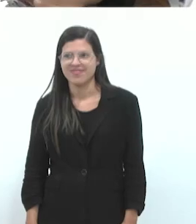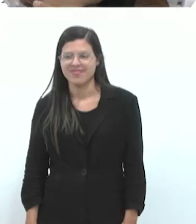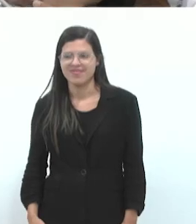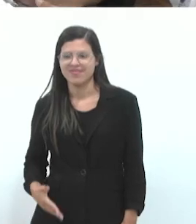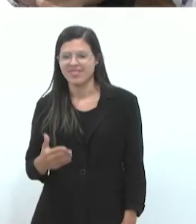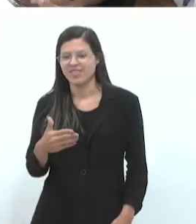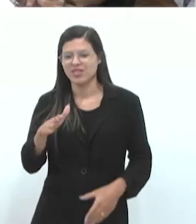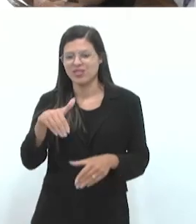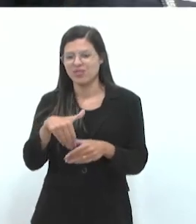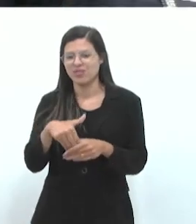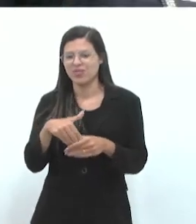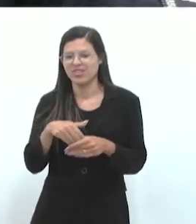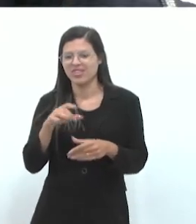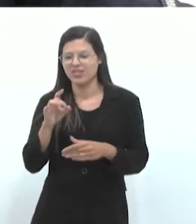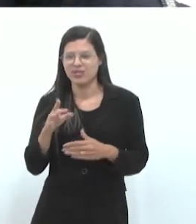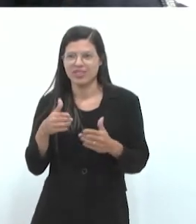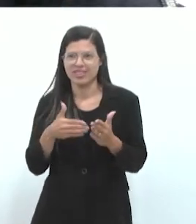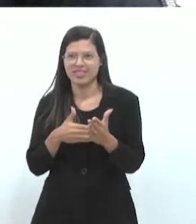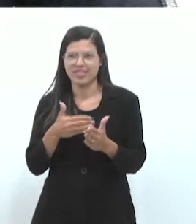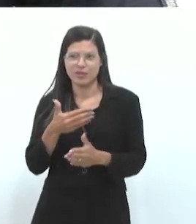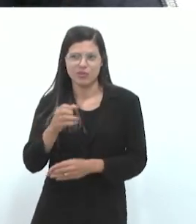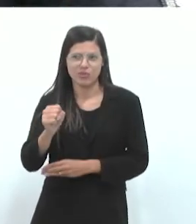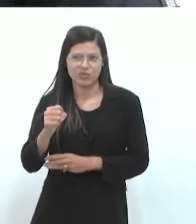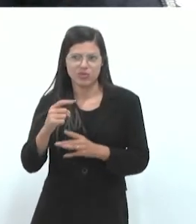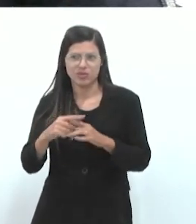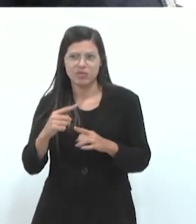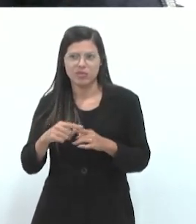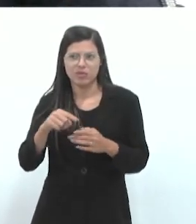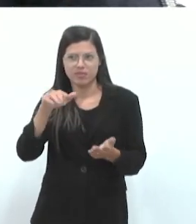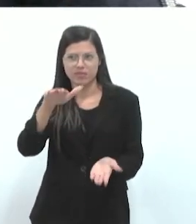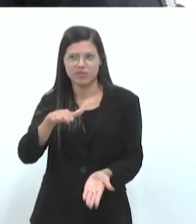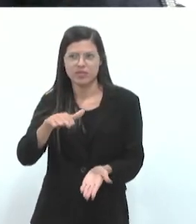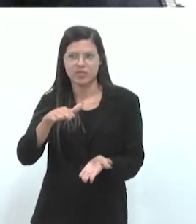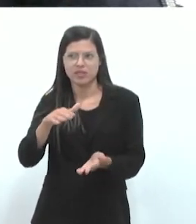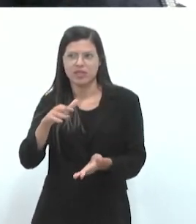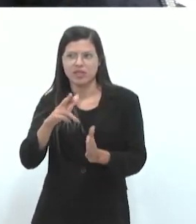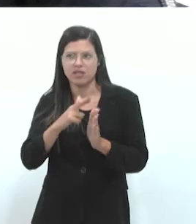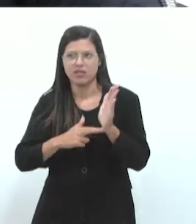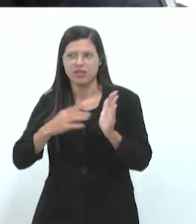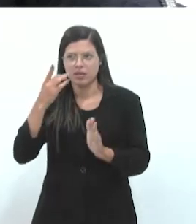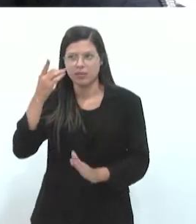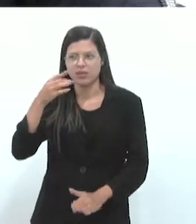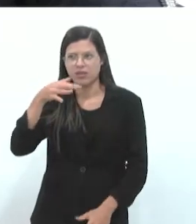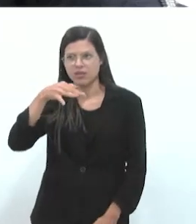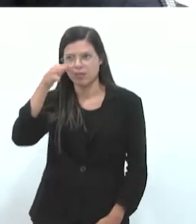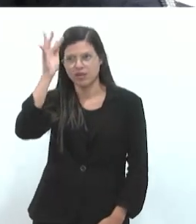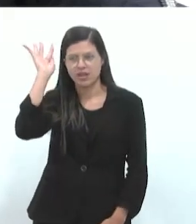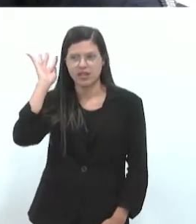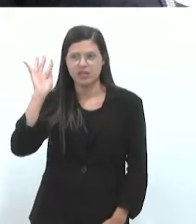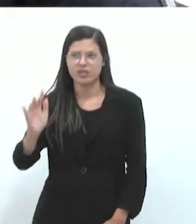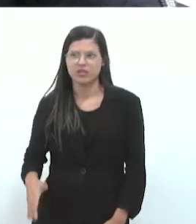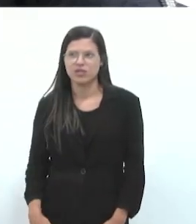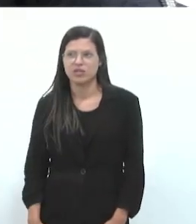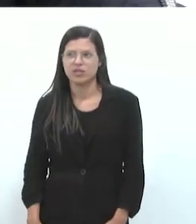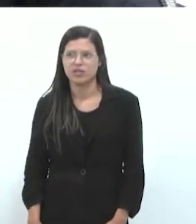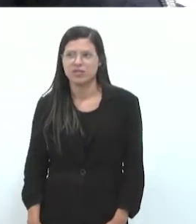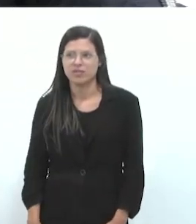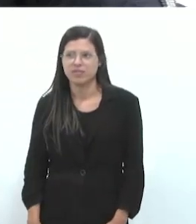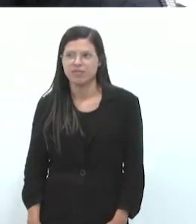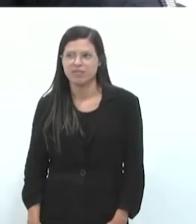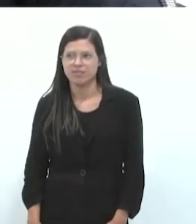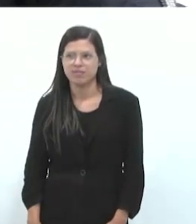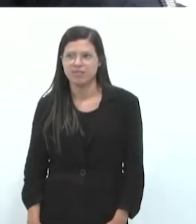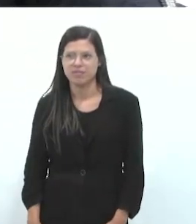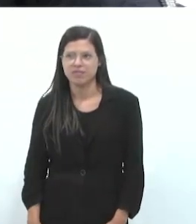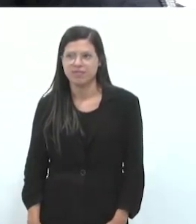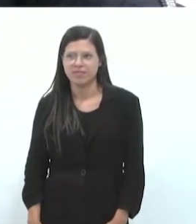até o 18, mais um só, porque o próximo bloco já é o de relatoria do deputado Fred. A gente já mata os projetos que estavam sob a relatoria do